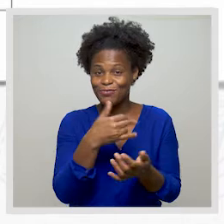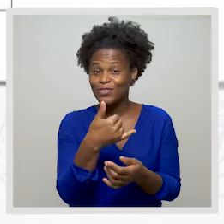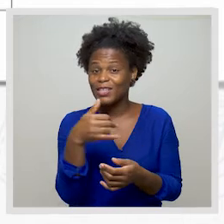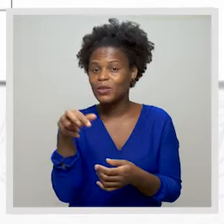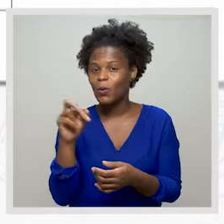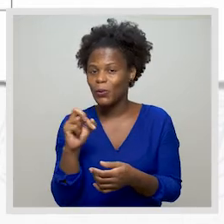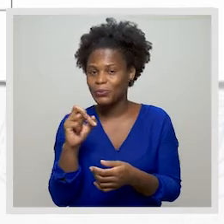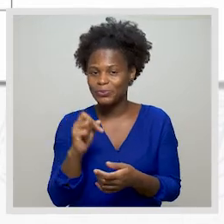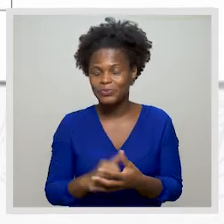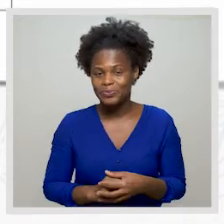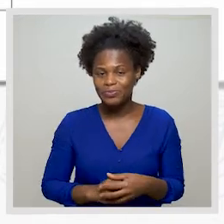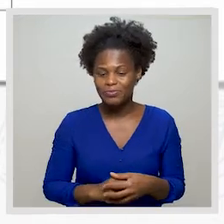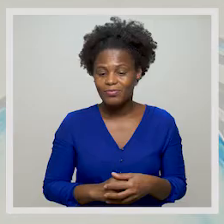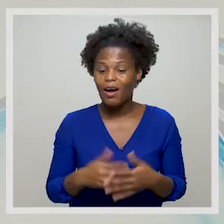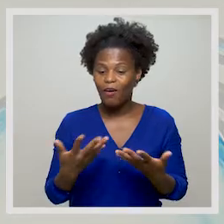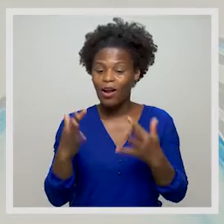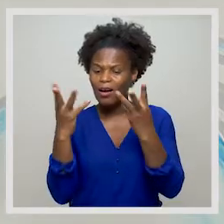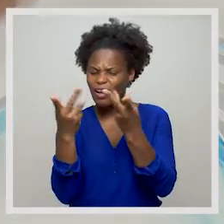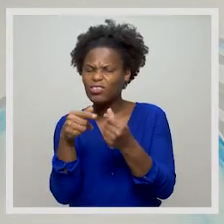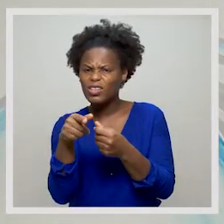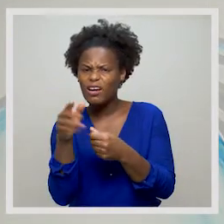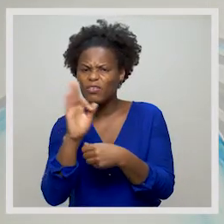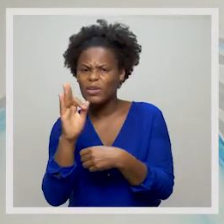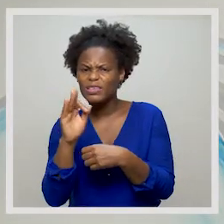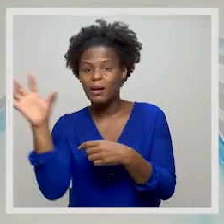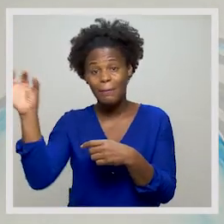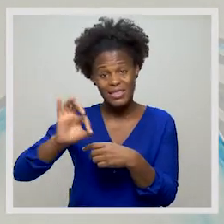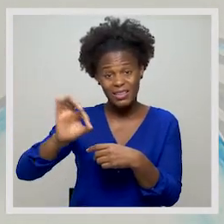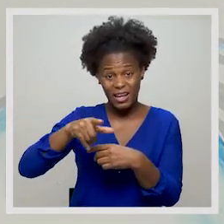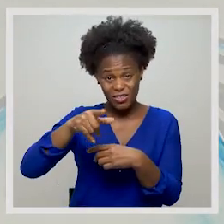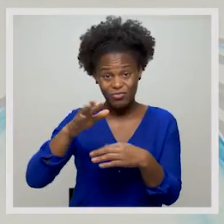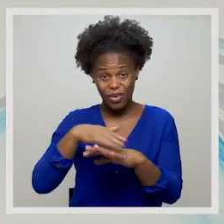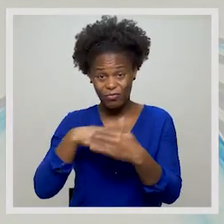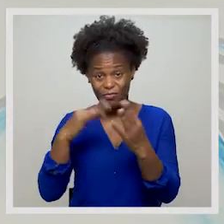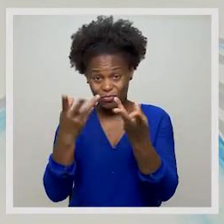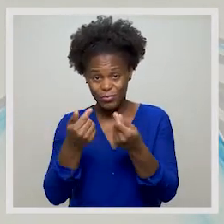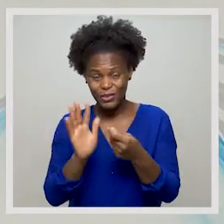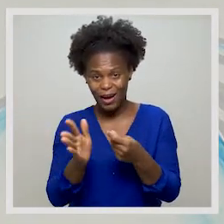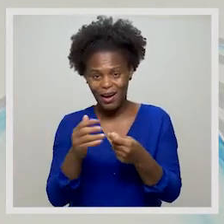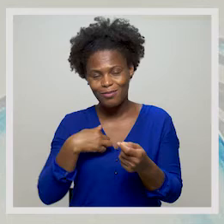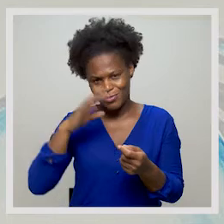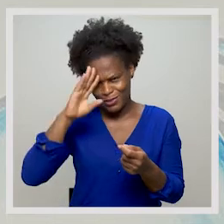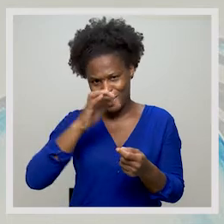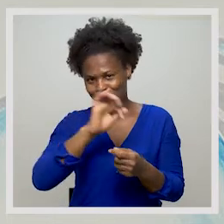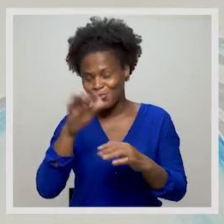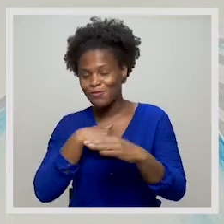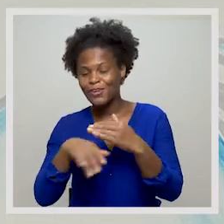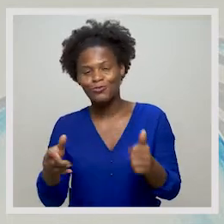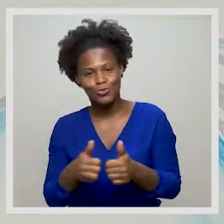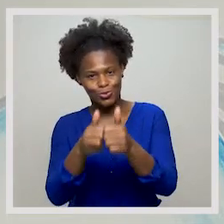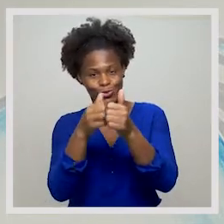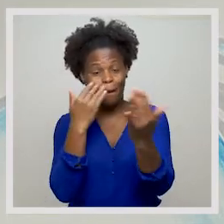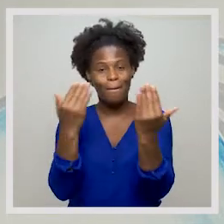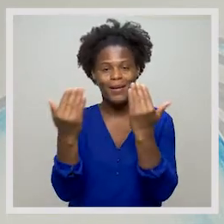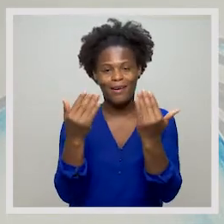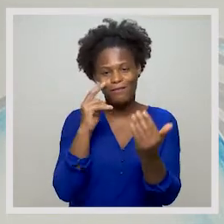Deu 28. E calcularam a frequência relativa em percentagem? Eu sei que calcularam. Vamos lá